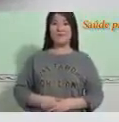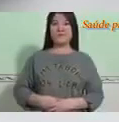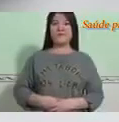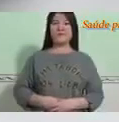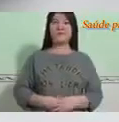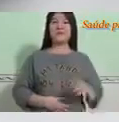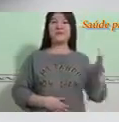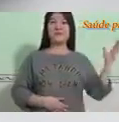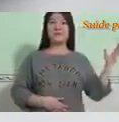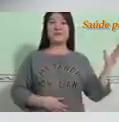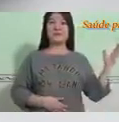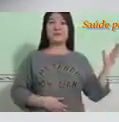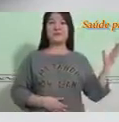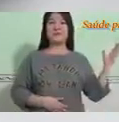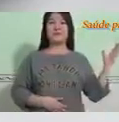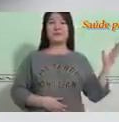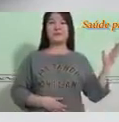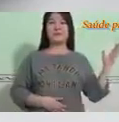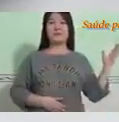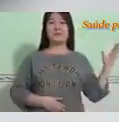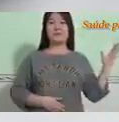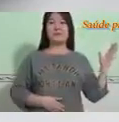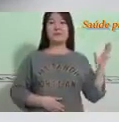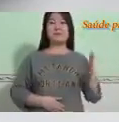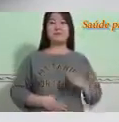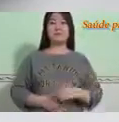meio do contato com animais contaminados.